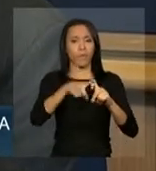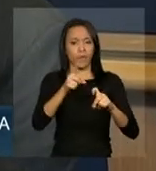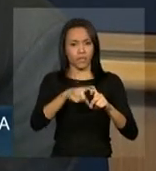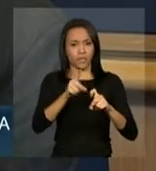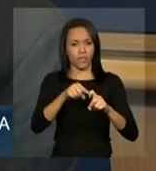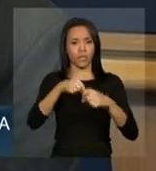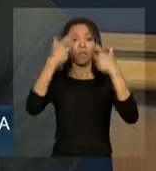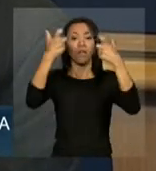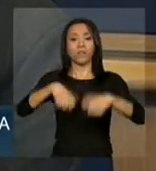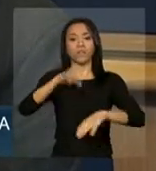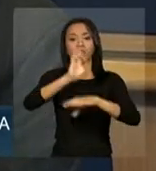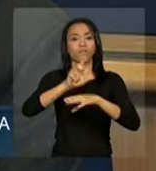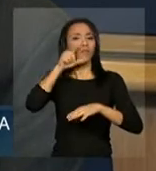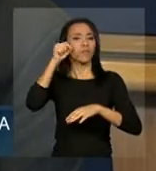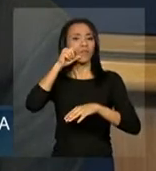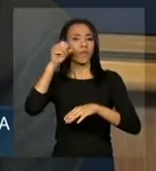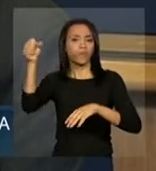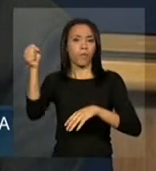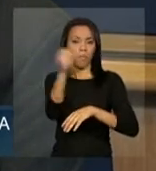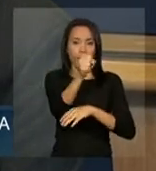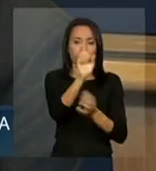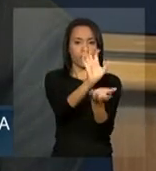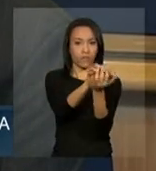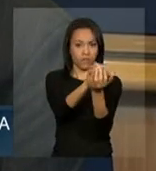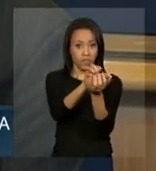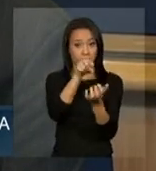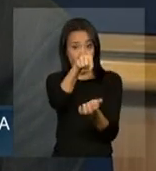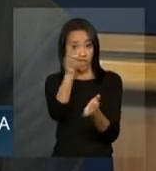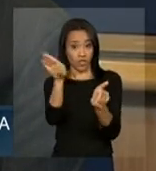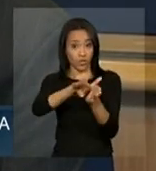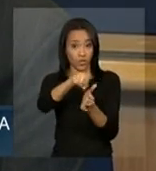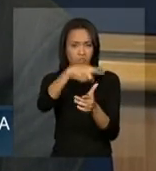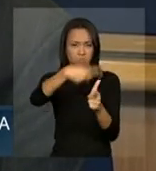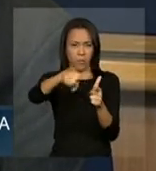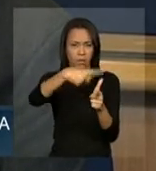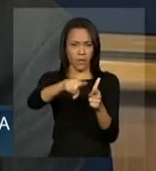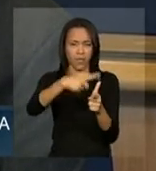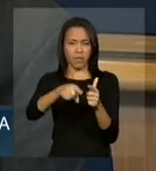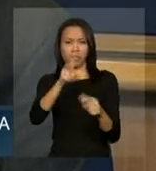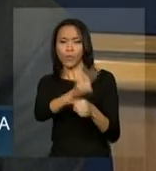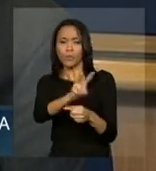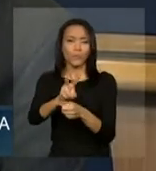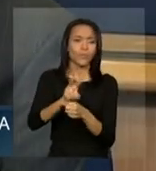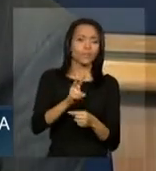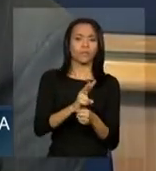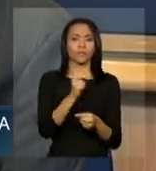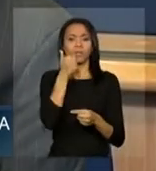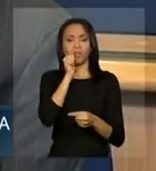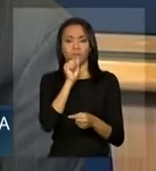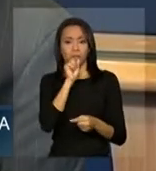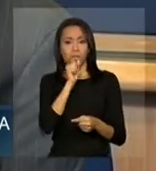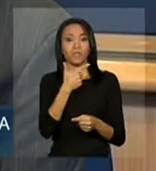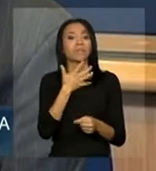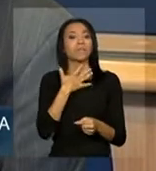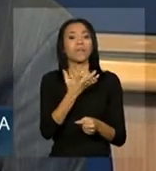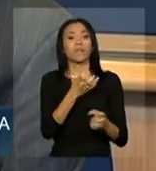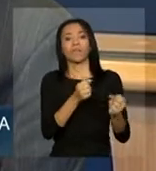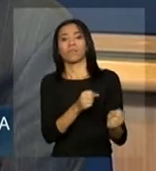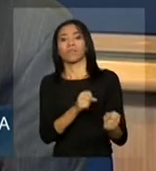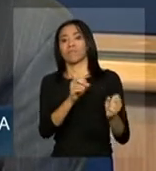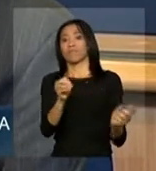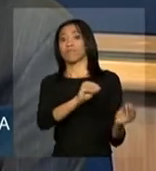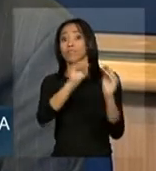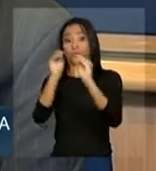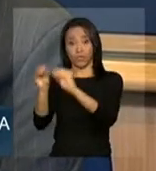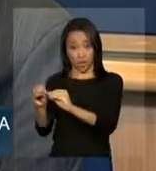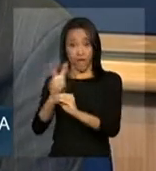que foi alocada no Recife e ela teve alguns problemas para cuidar da mãe e tá tentando eh uma transferência eh em casos